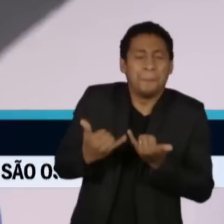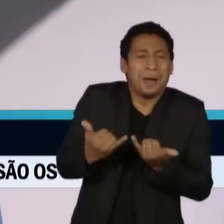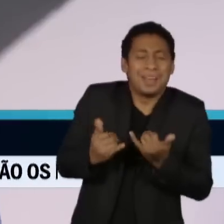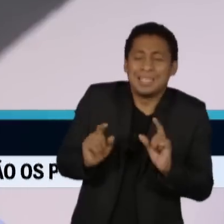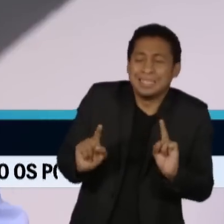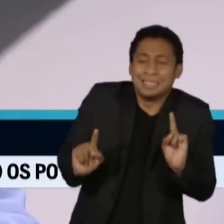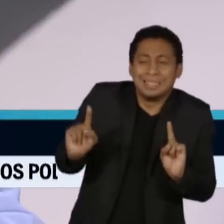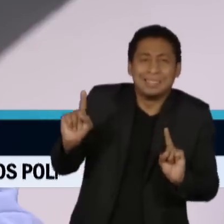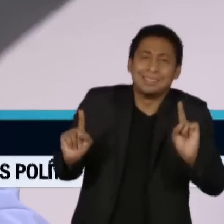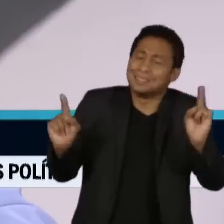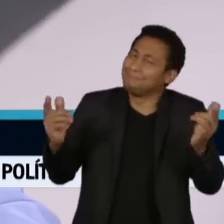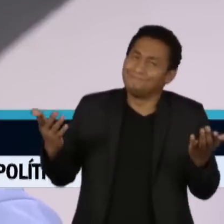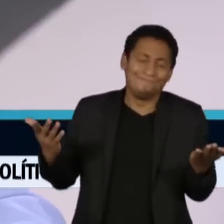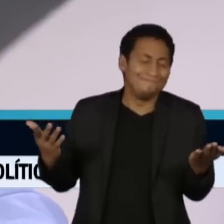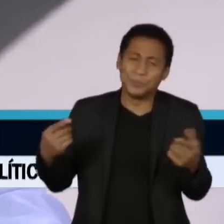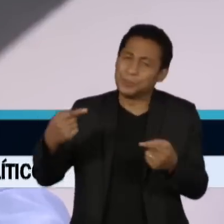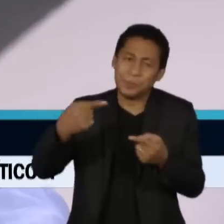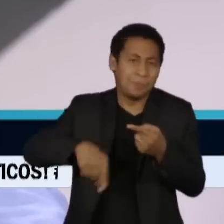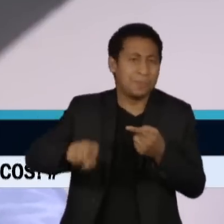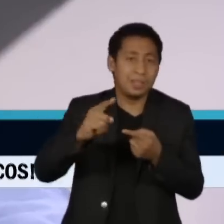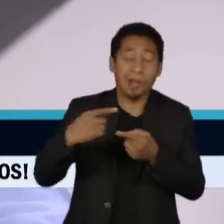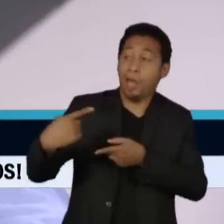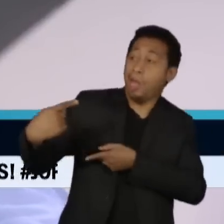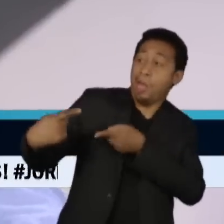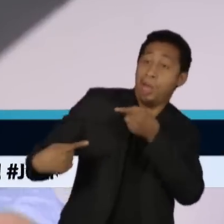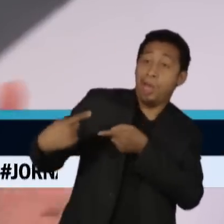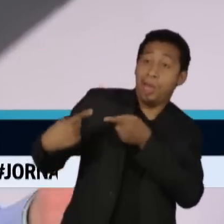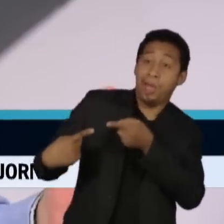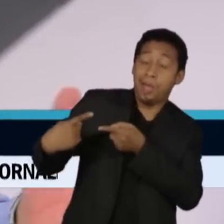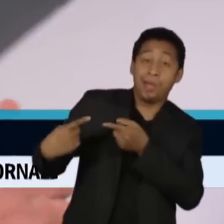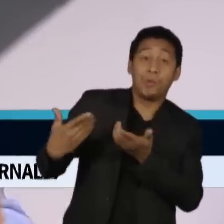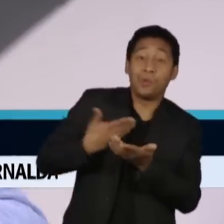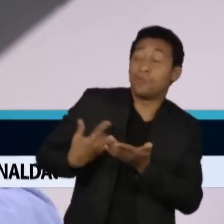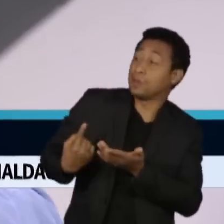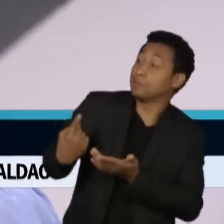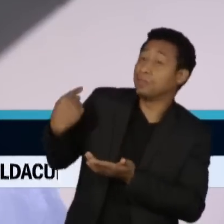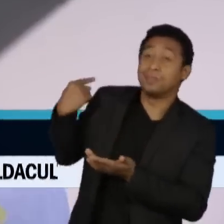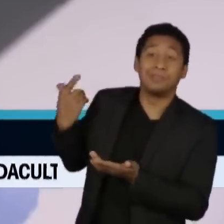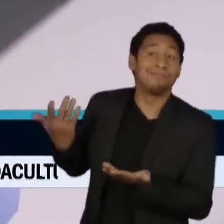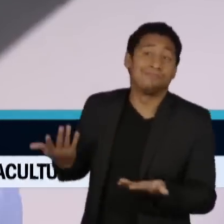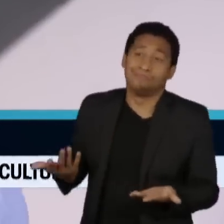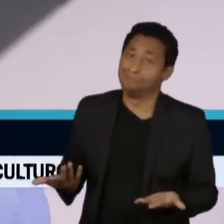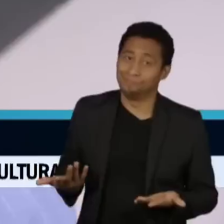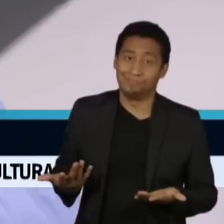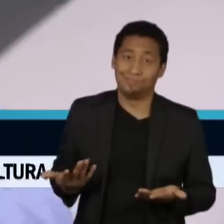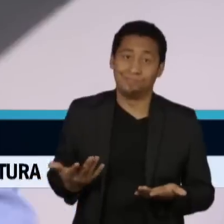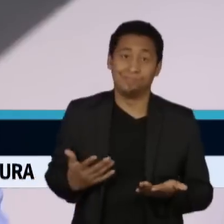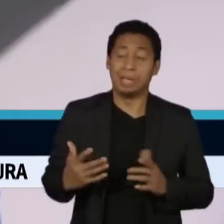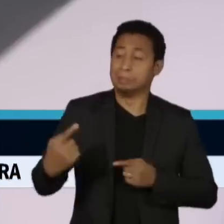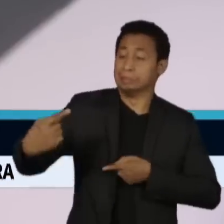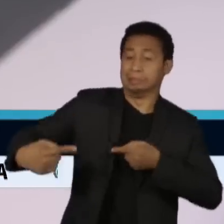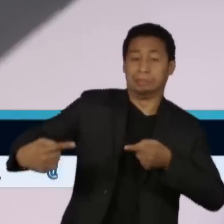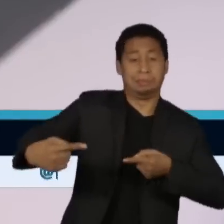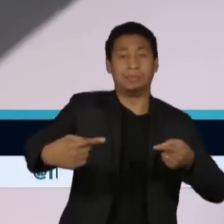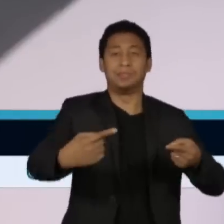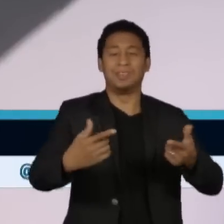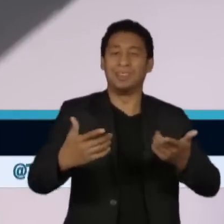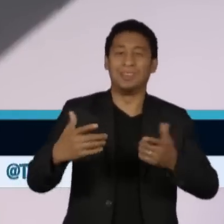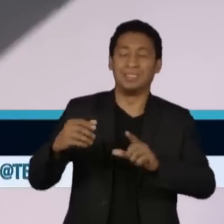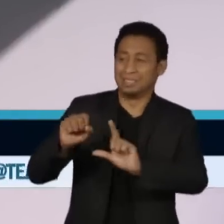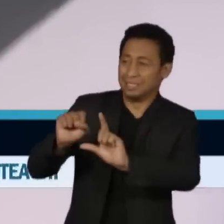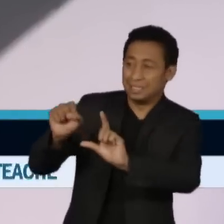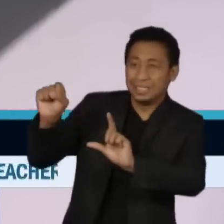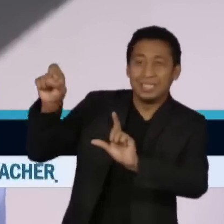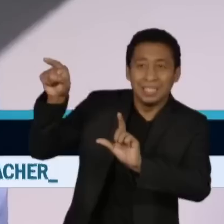creio que ele dá um tiro no próprio pé quando ele fica brigando como ele já ficou é não só com essa questão da taxa do banco